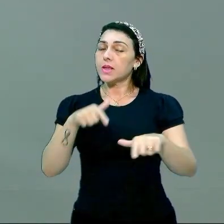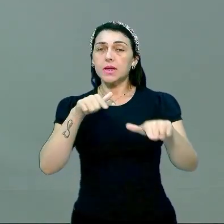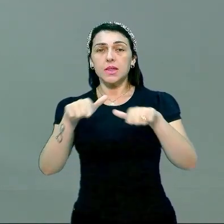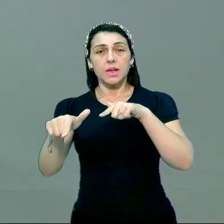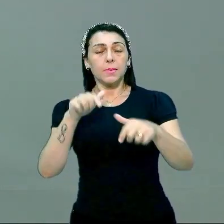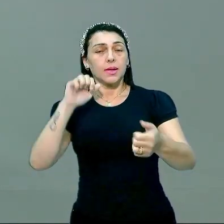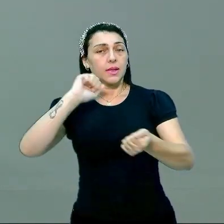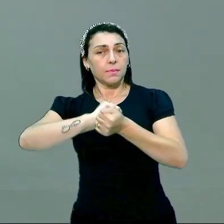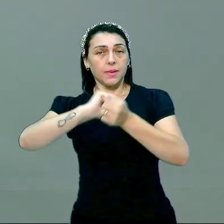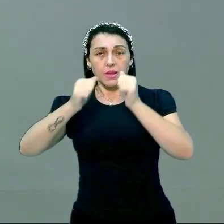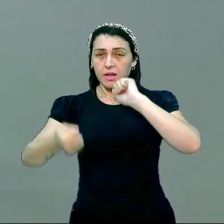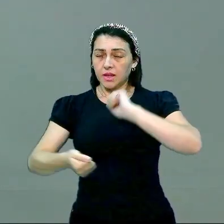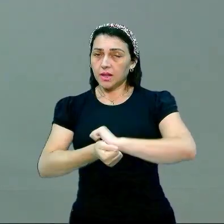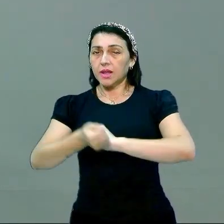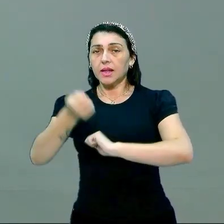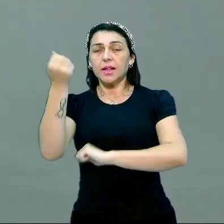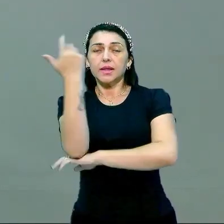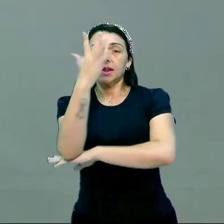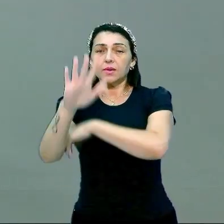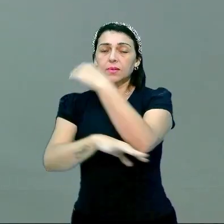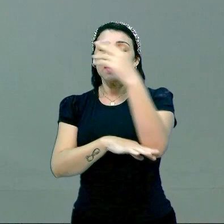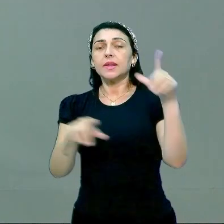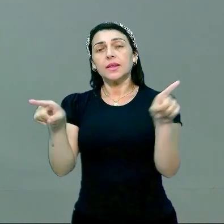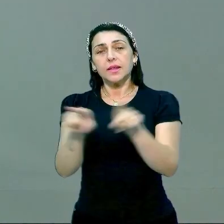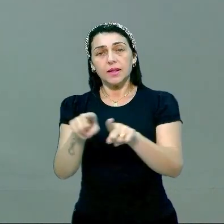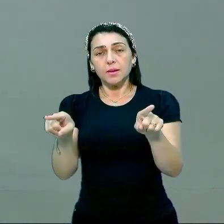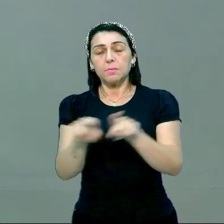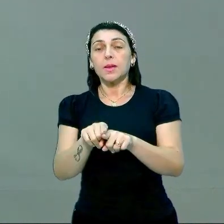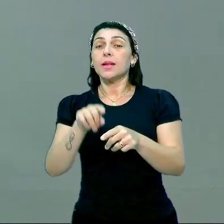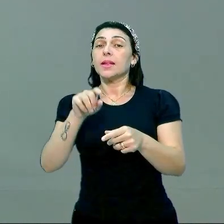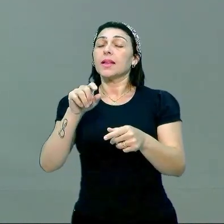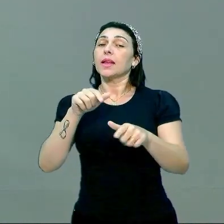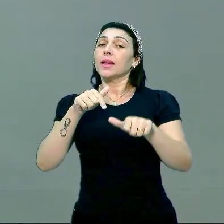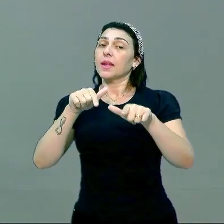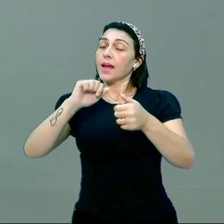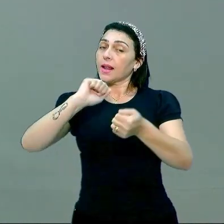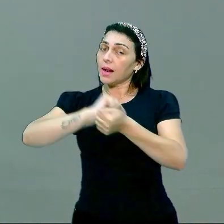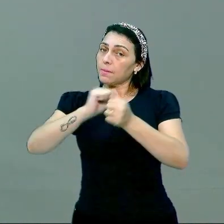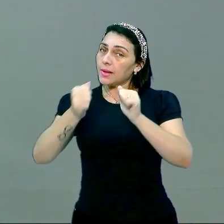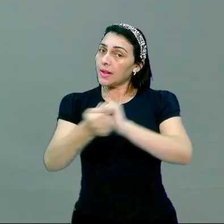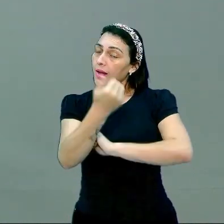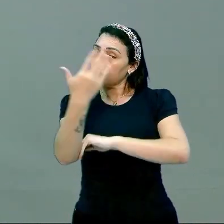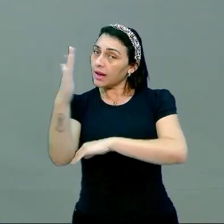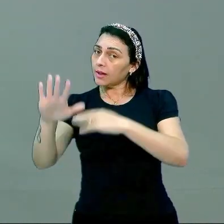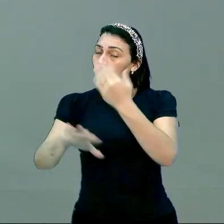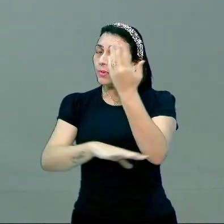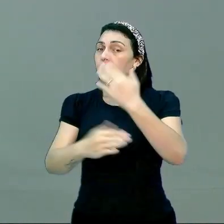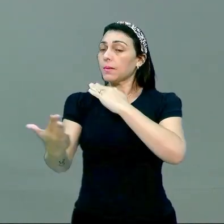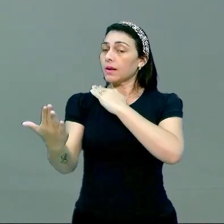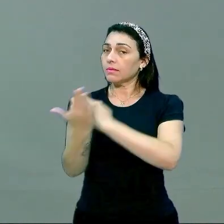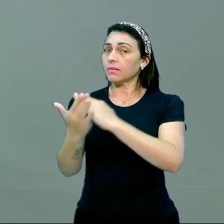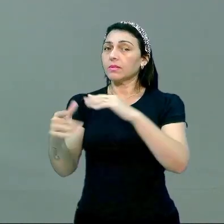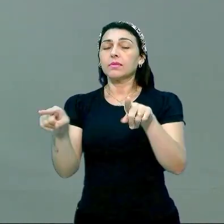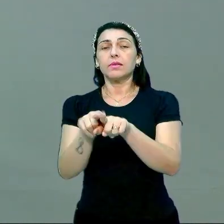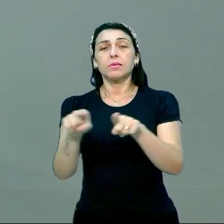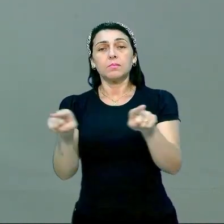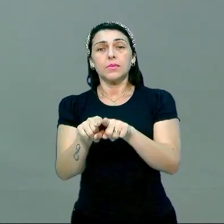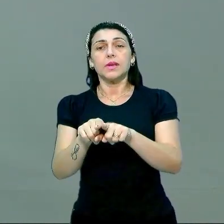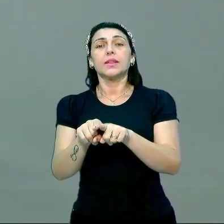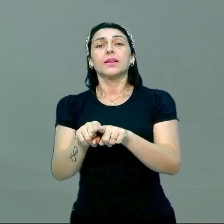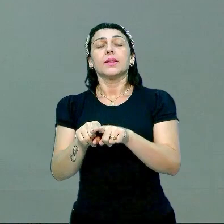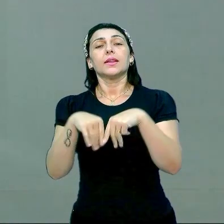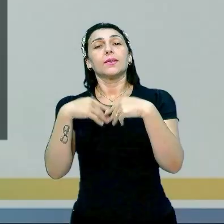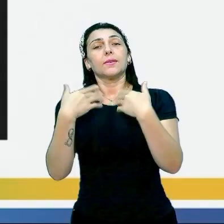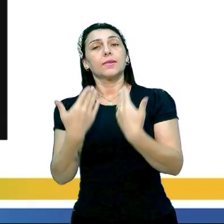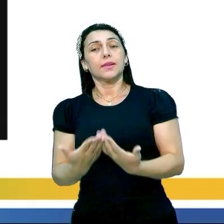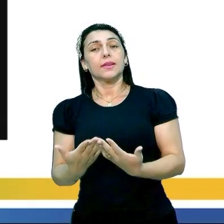para se adaptar à natureza, ele também trabalha para adaptar a natureza a seu favor. Então, essa é,